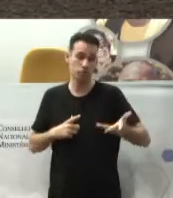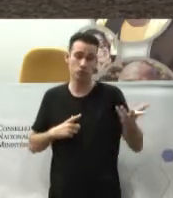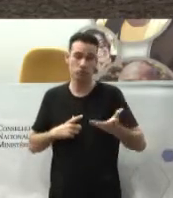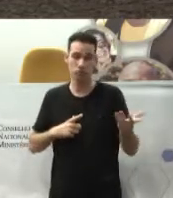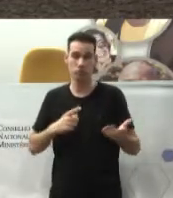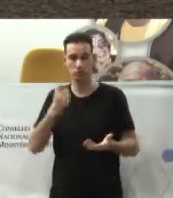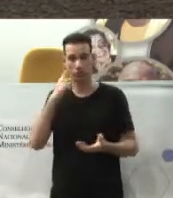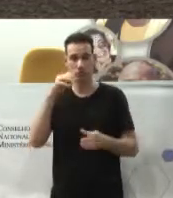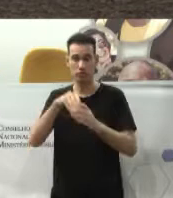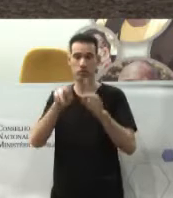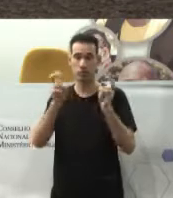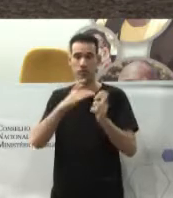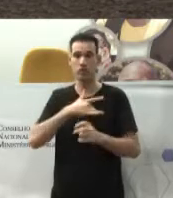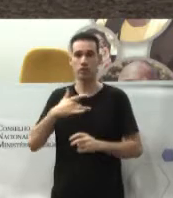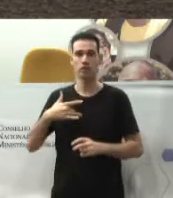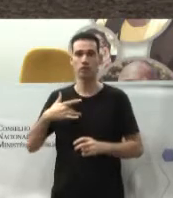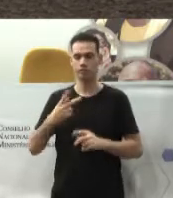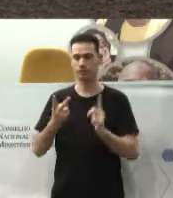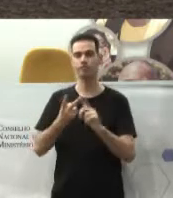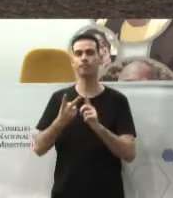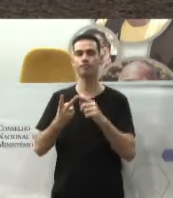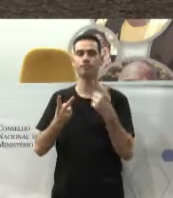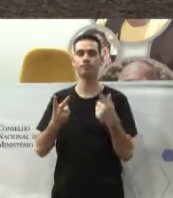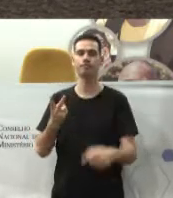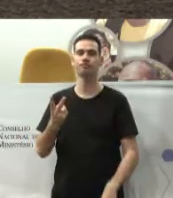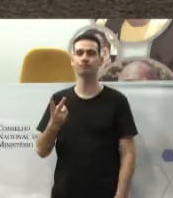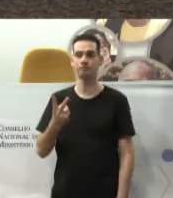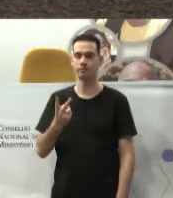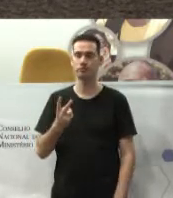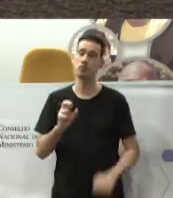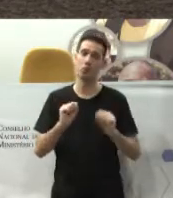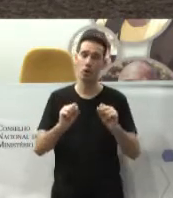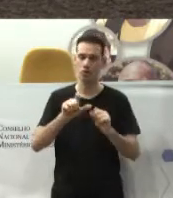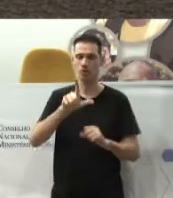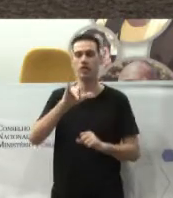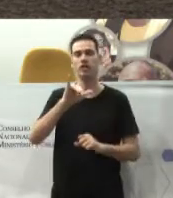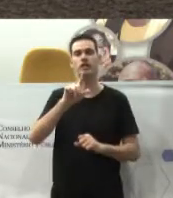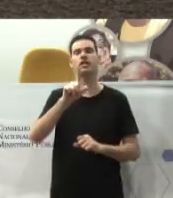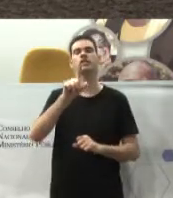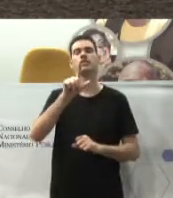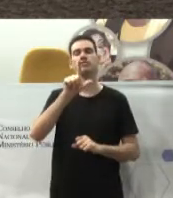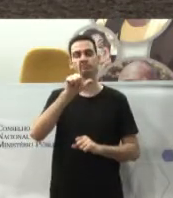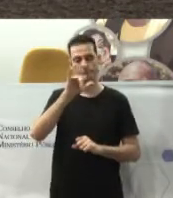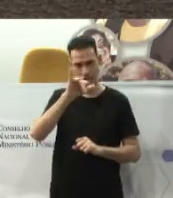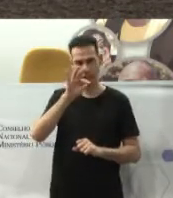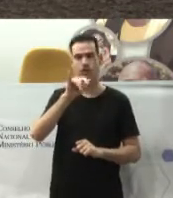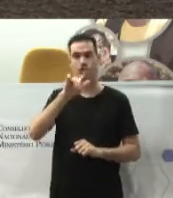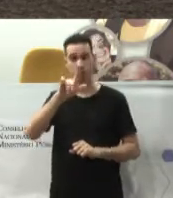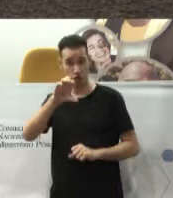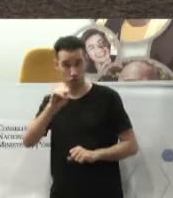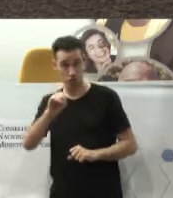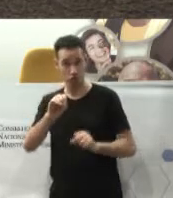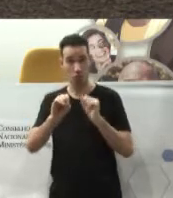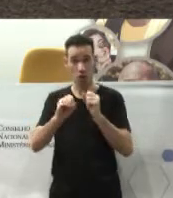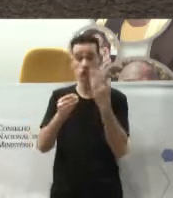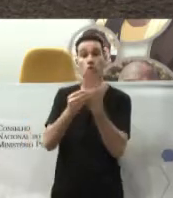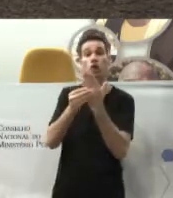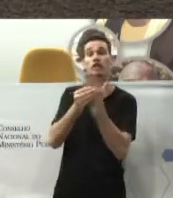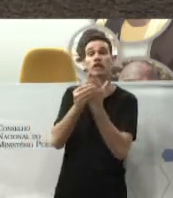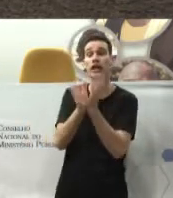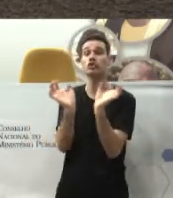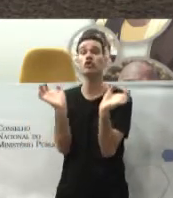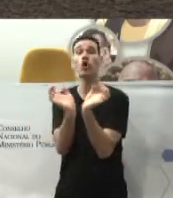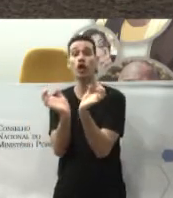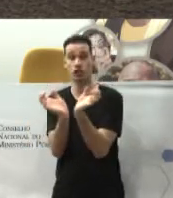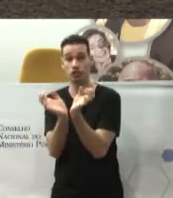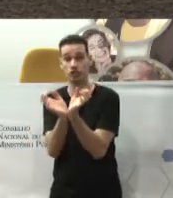da saúde. 2ª alternativa. Eu posso tratar o litígio estrutural por intermédio de um processo coletivo